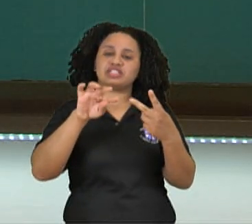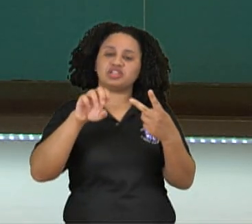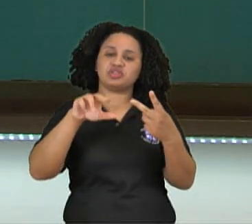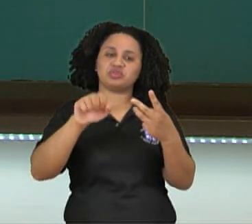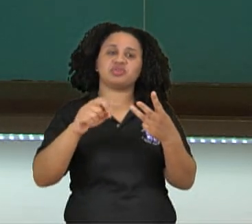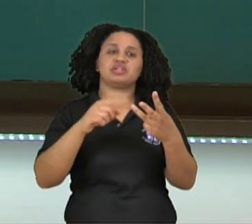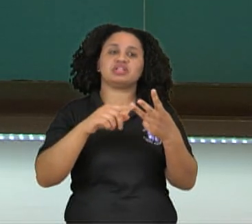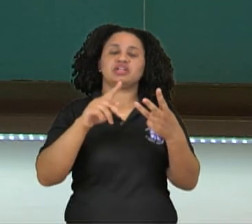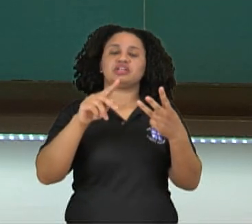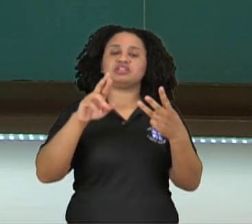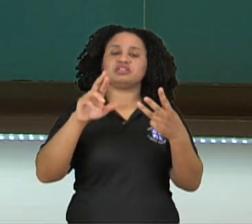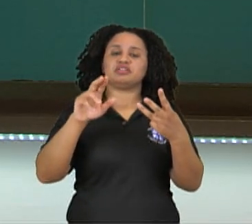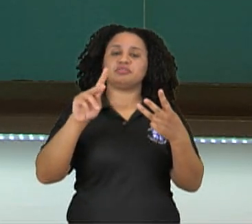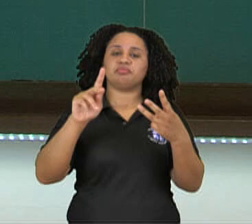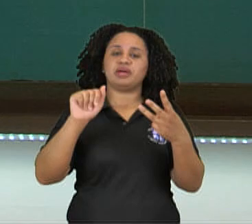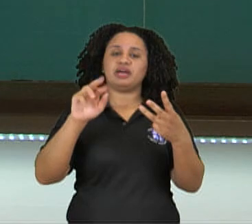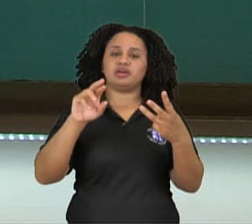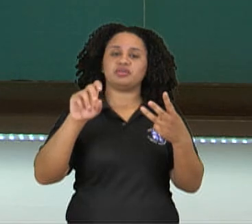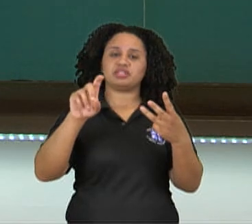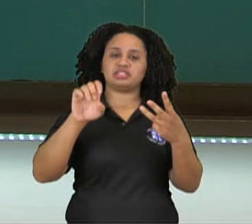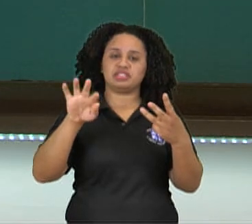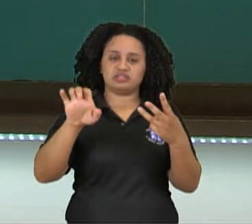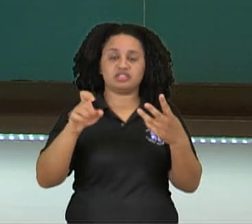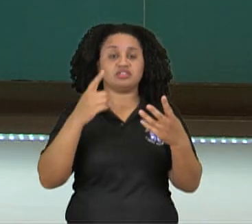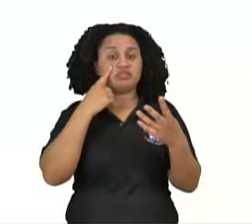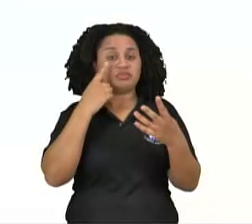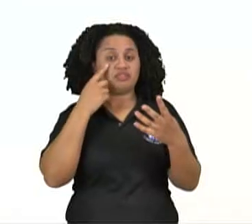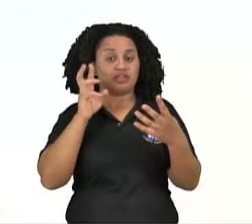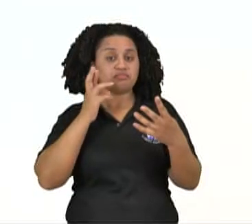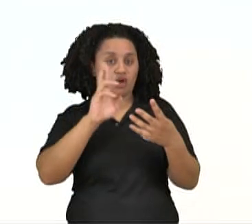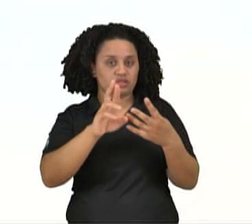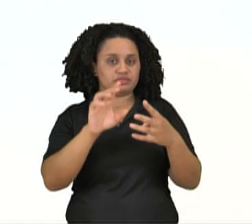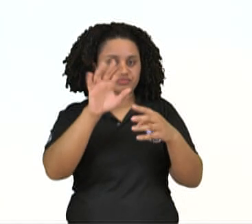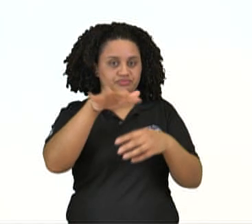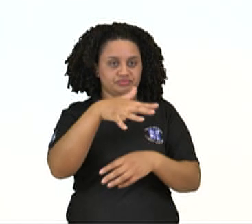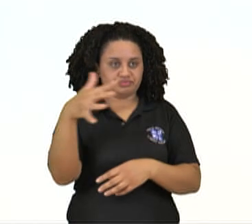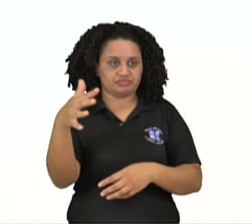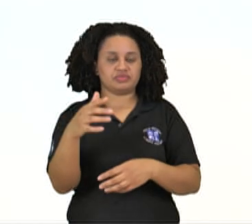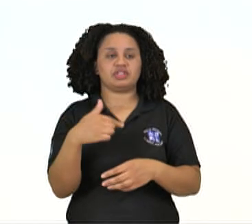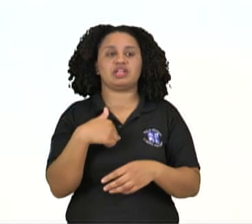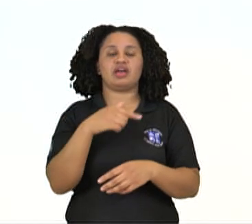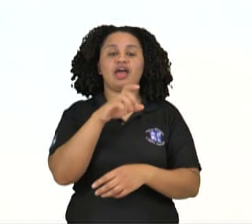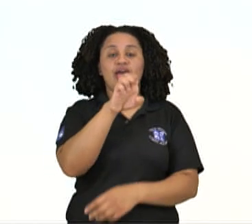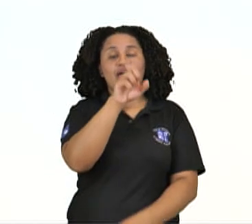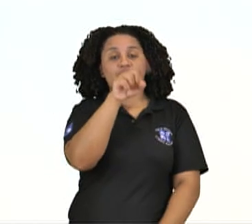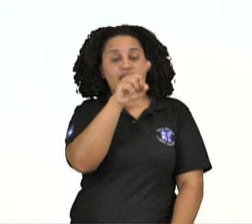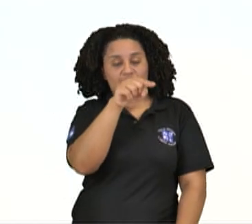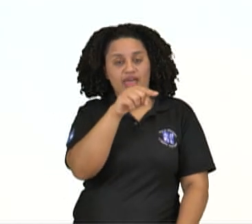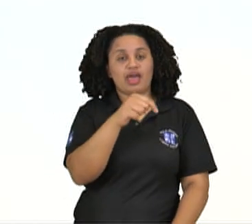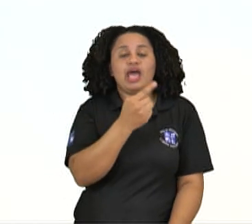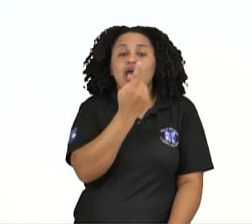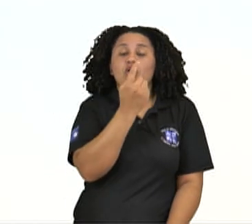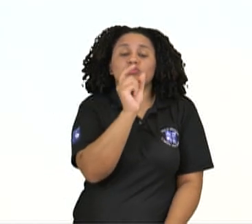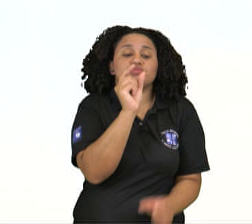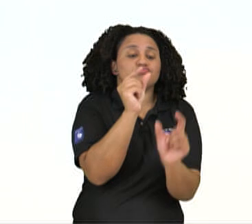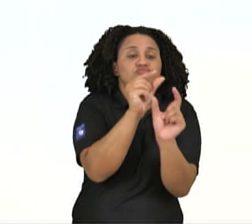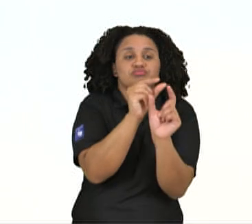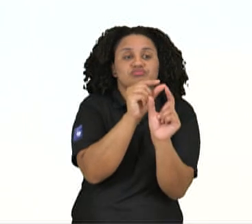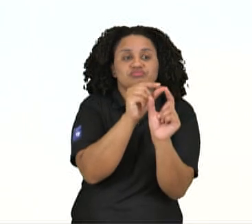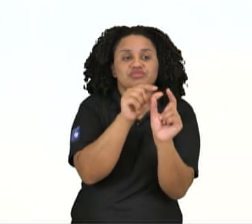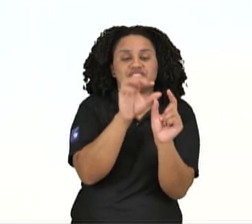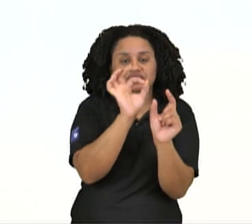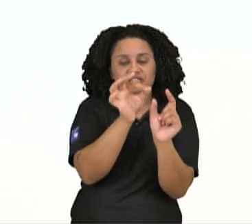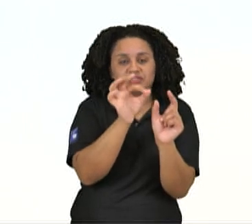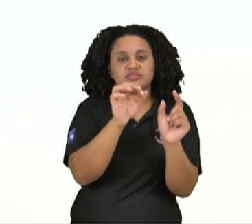paroxítonas, proparoxítonas. Vejamos como ficou? Então, olha aqui, a palavra é um monossílabo, é uma única sílaba, né?